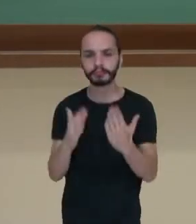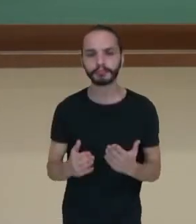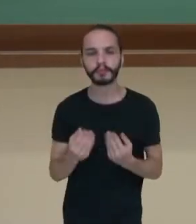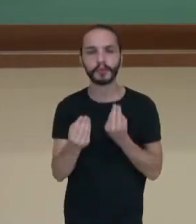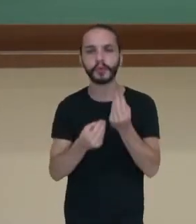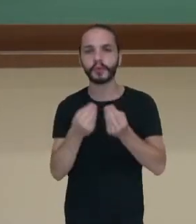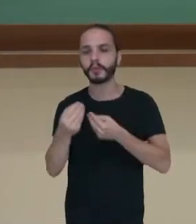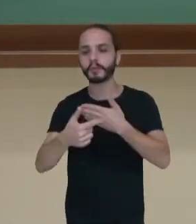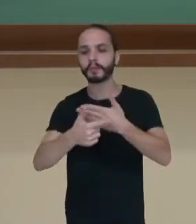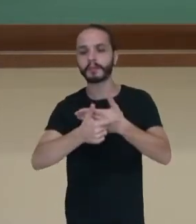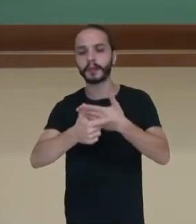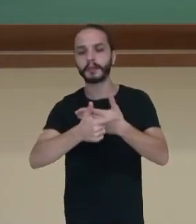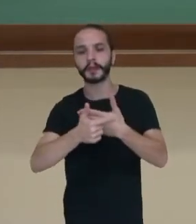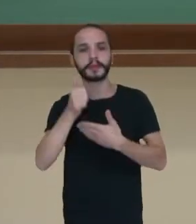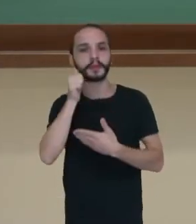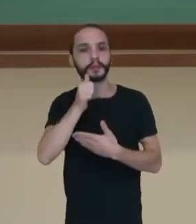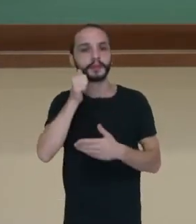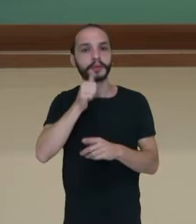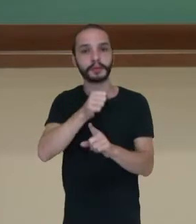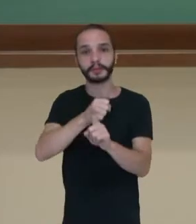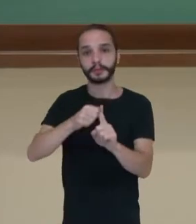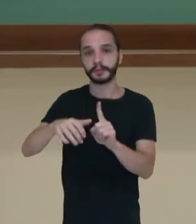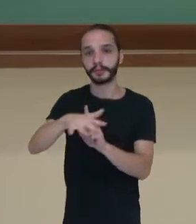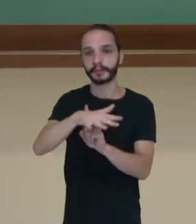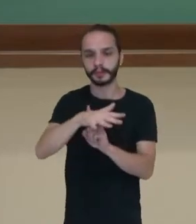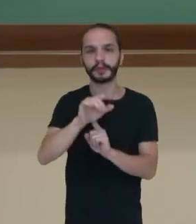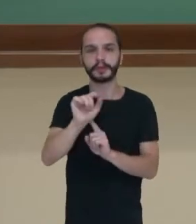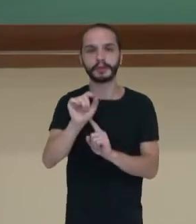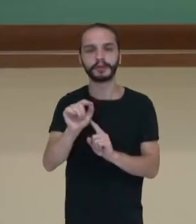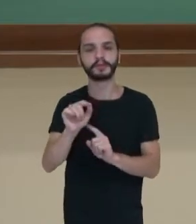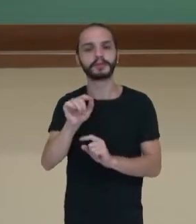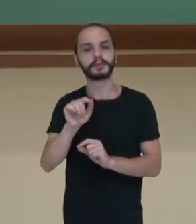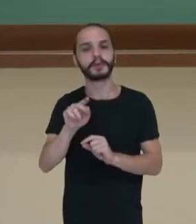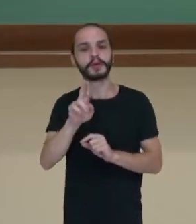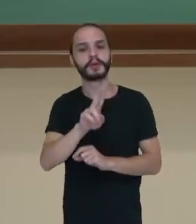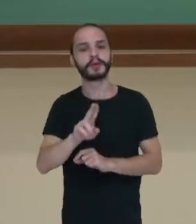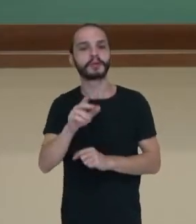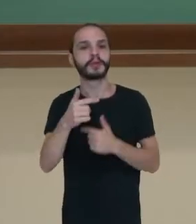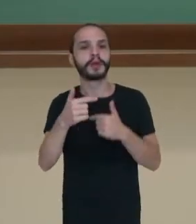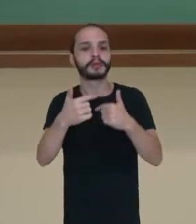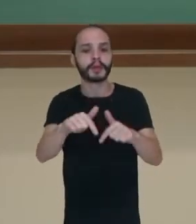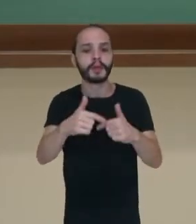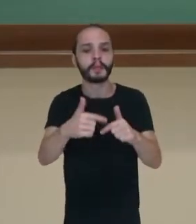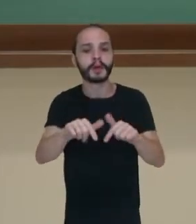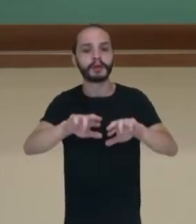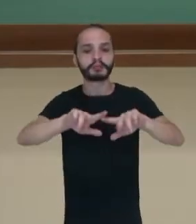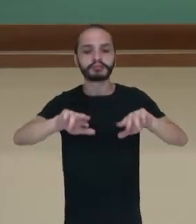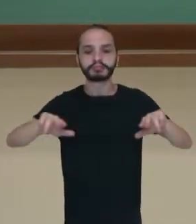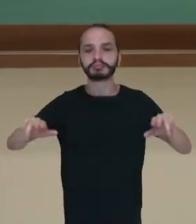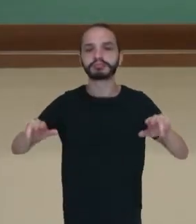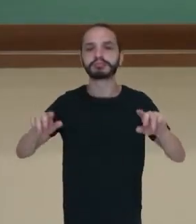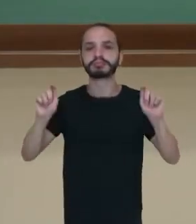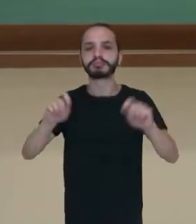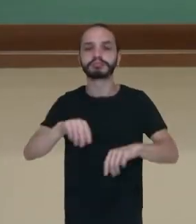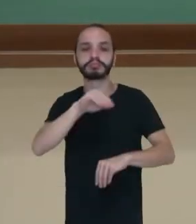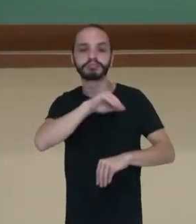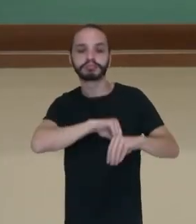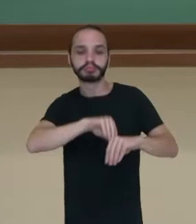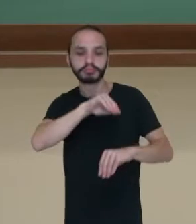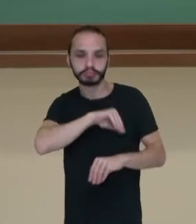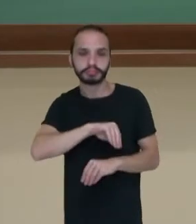papel da mulher na sociedade, assumindo atividades de trabalho remunerado, também